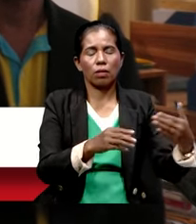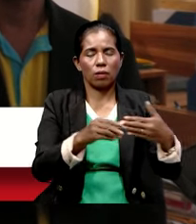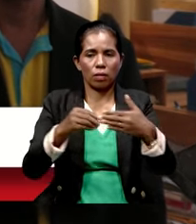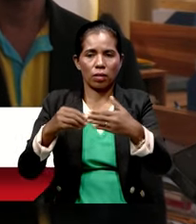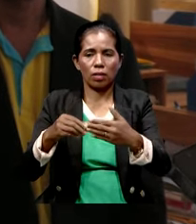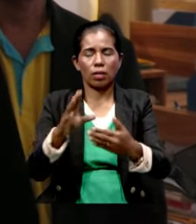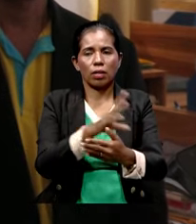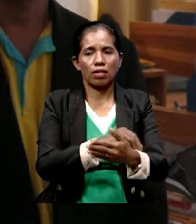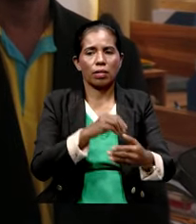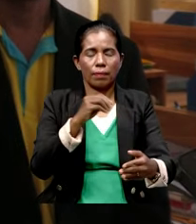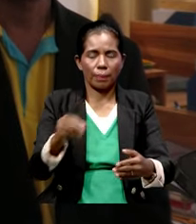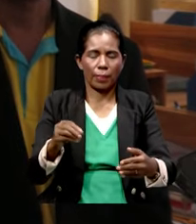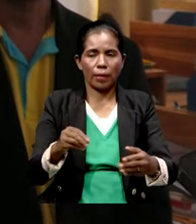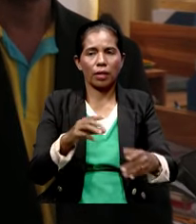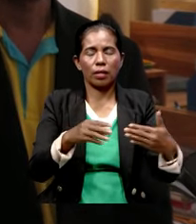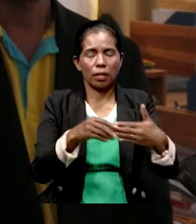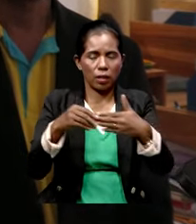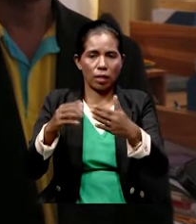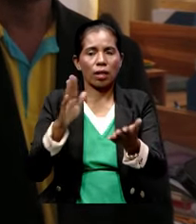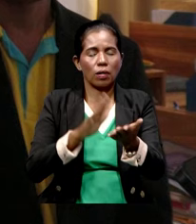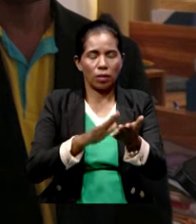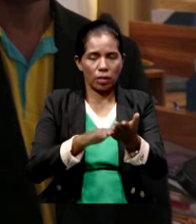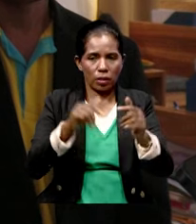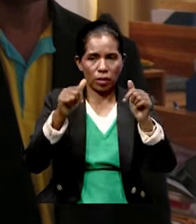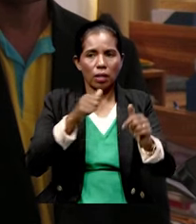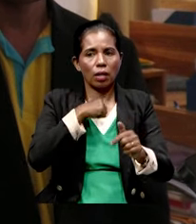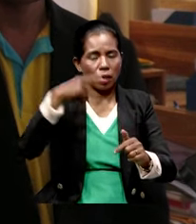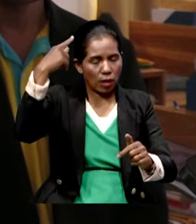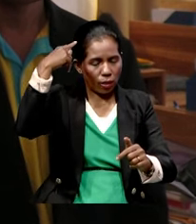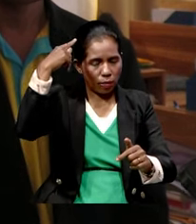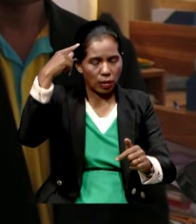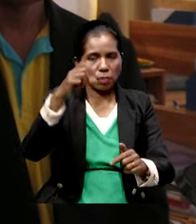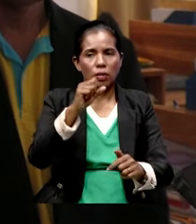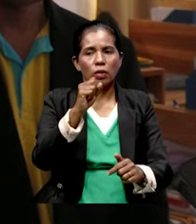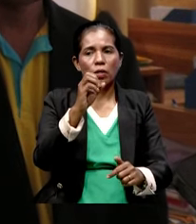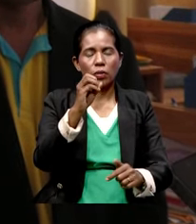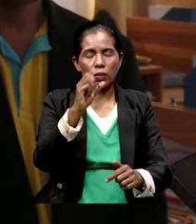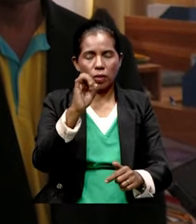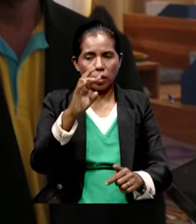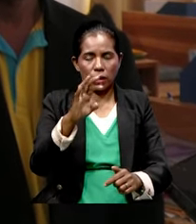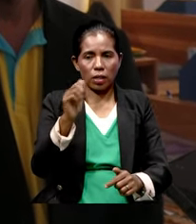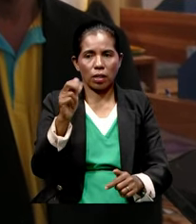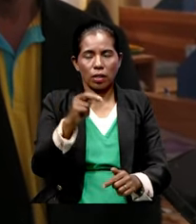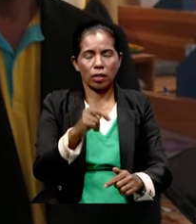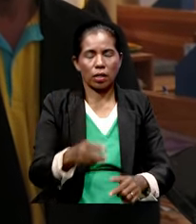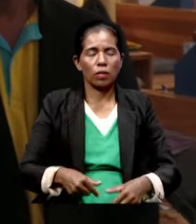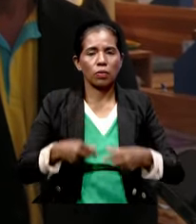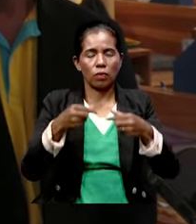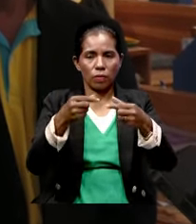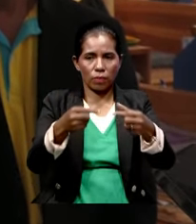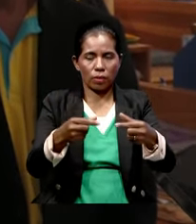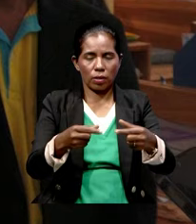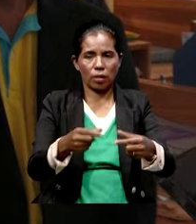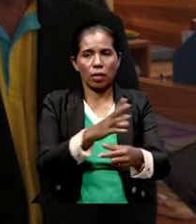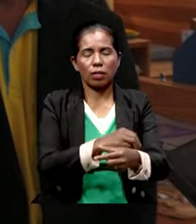ou fundador Colégio de Nenia, maca Padre Assuriano Ida, e a tubele homenagia a